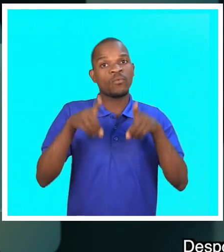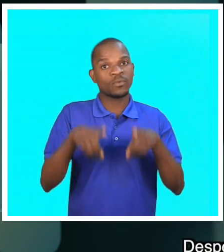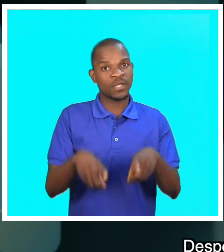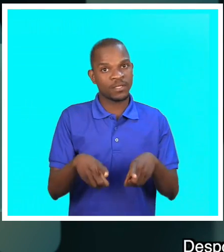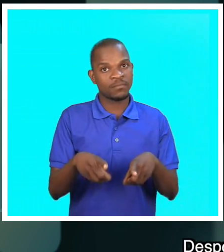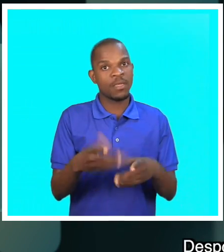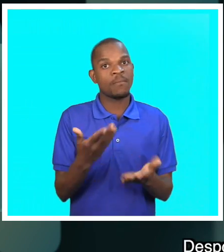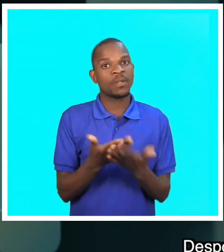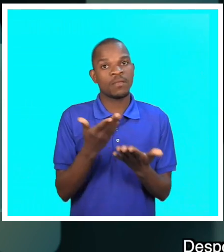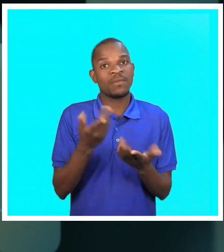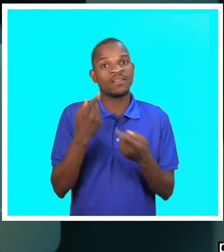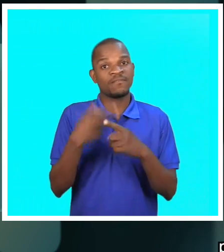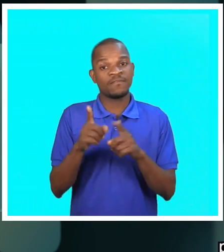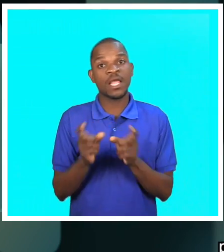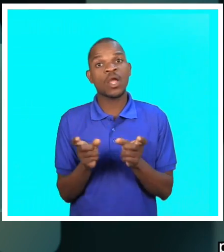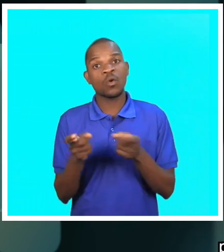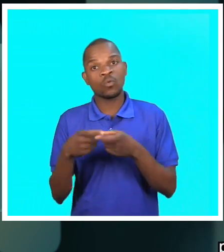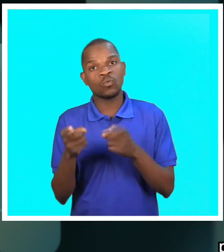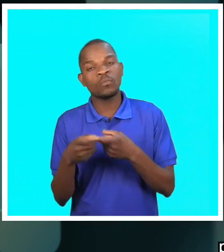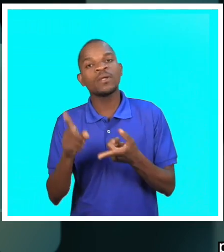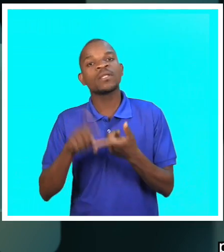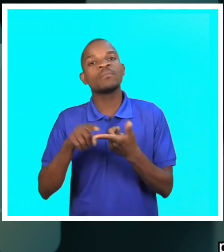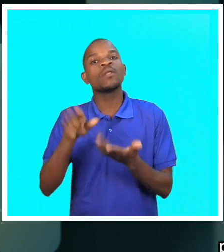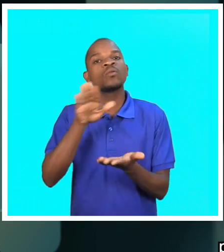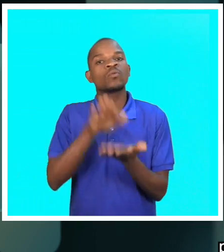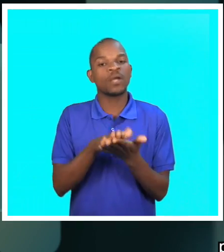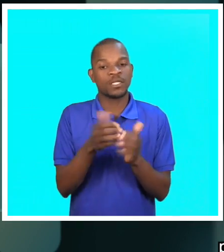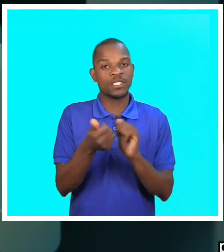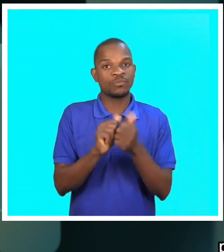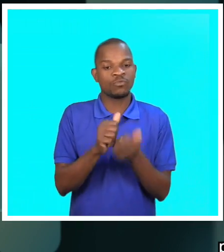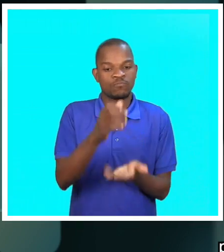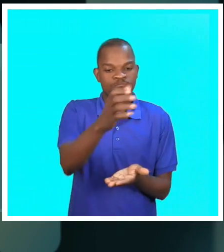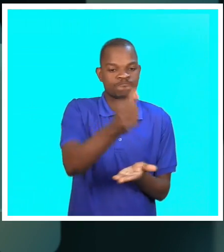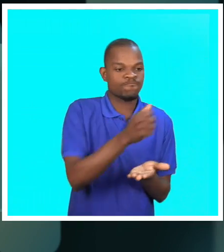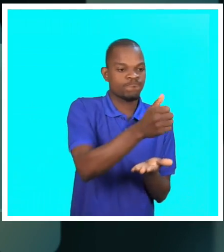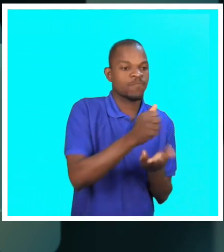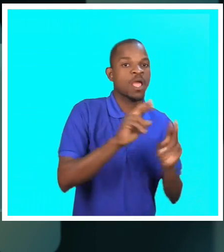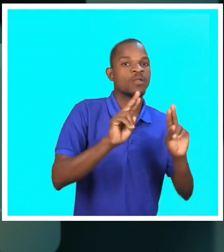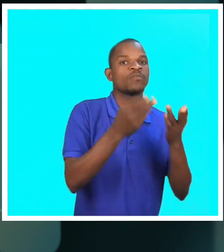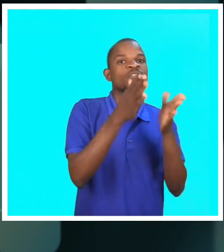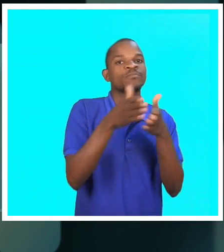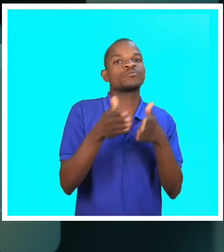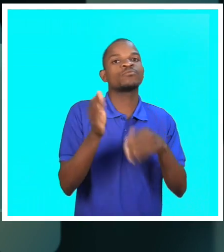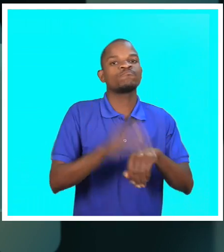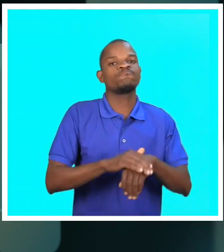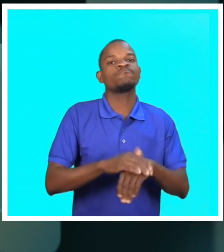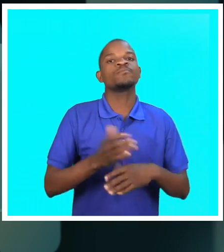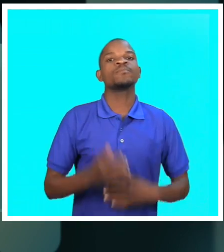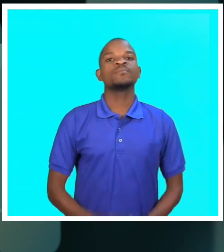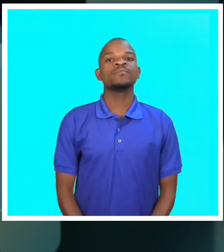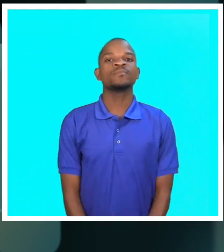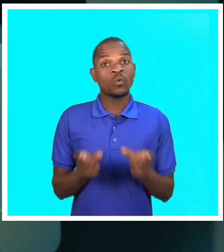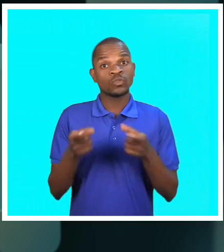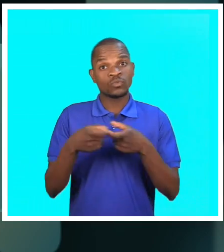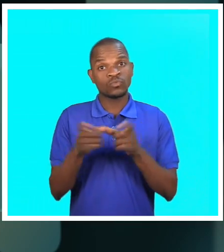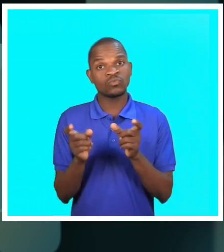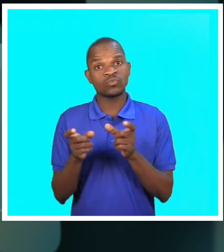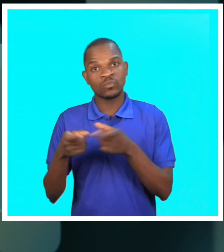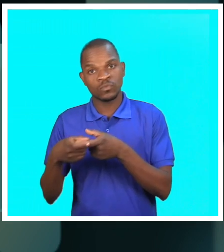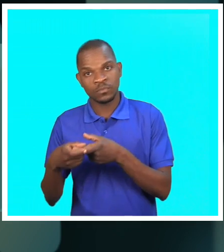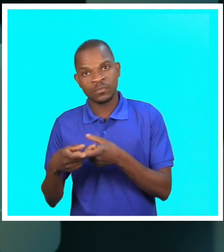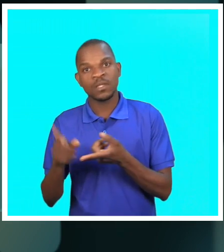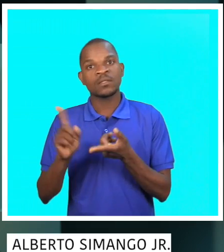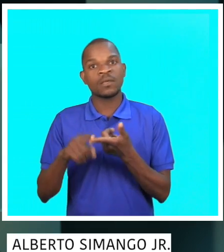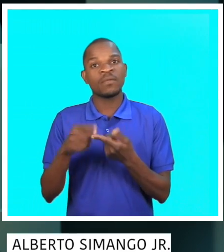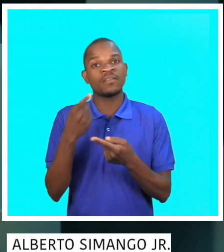consideram esta uma oportunidade para clubes e academias desportivas buscarem talentos. Os